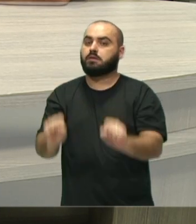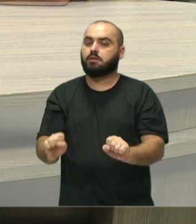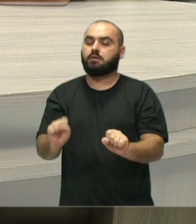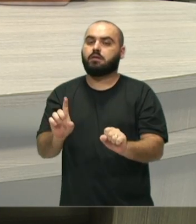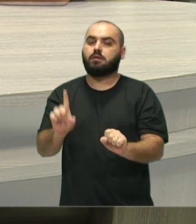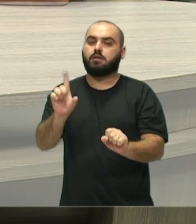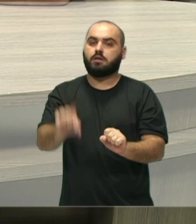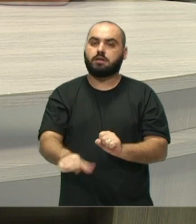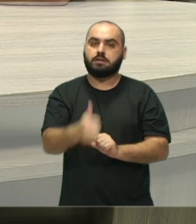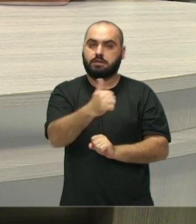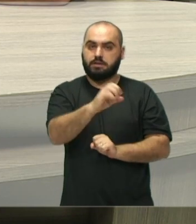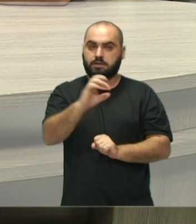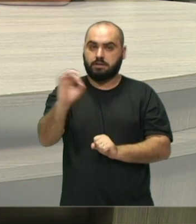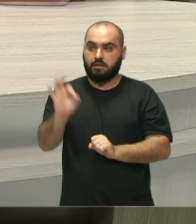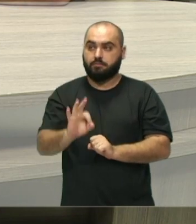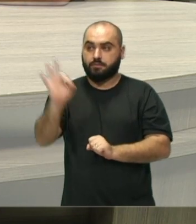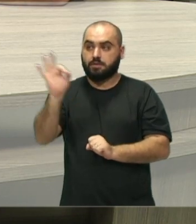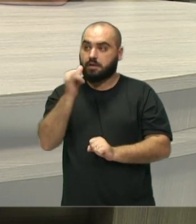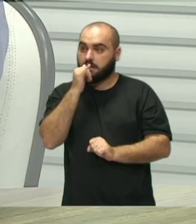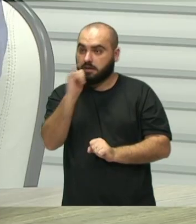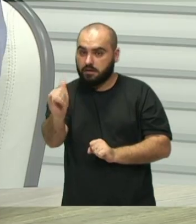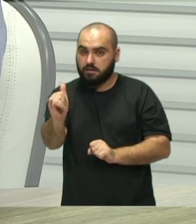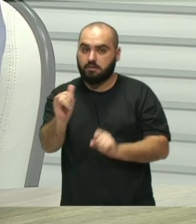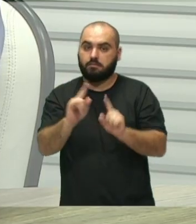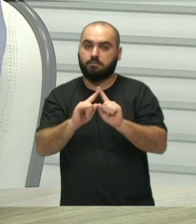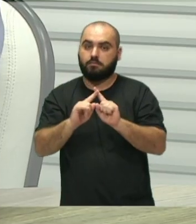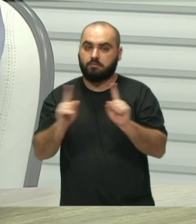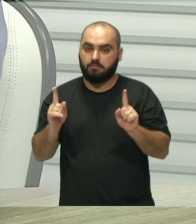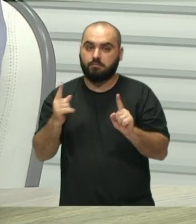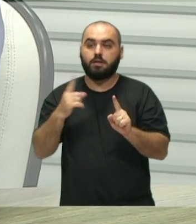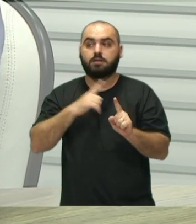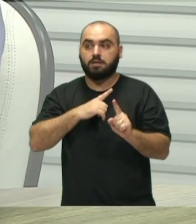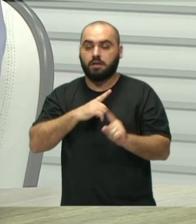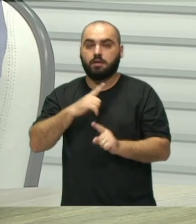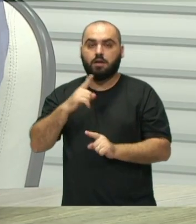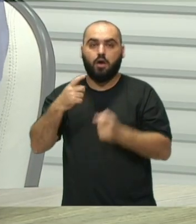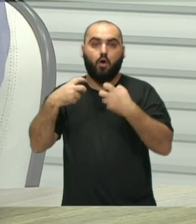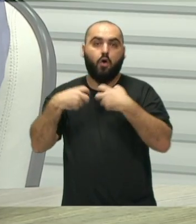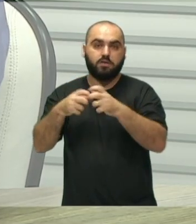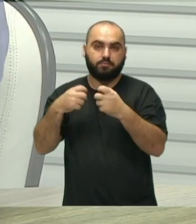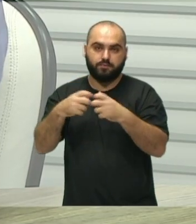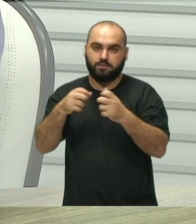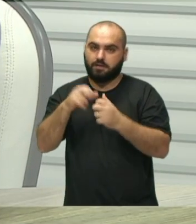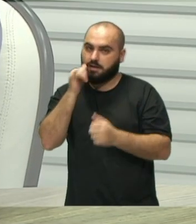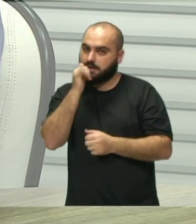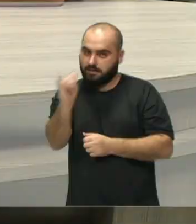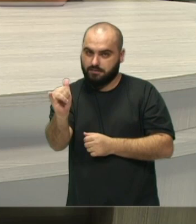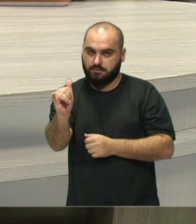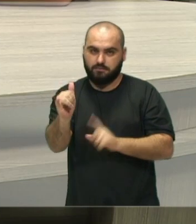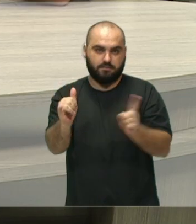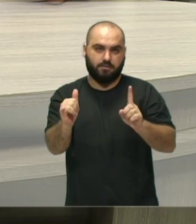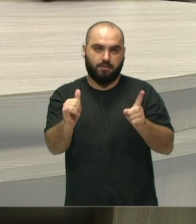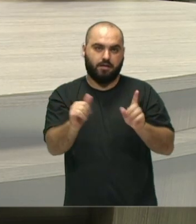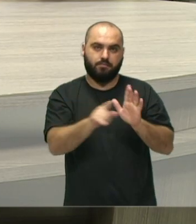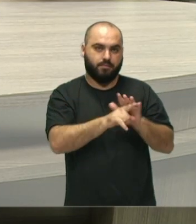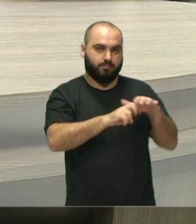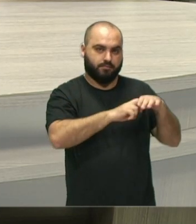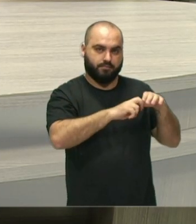será 100% elétricos, mas com veículos com pneus, ônibus elétricos, né? Não sobre trilhos. Como